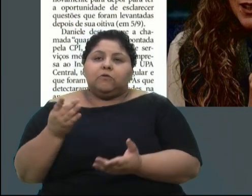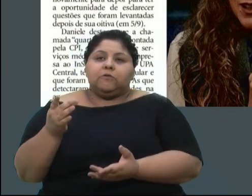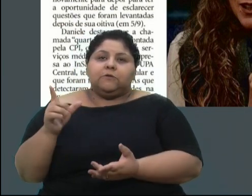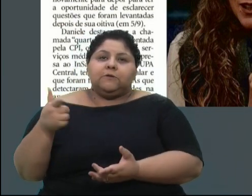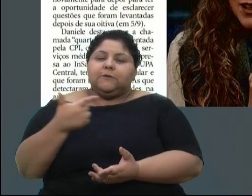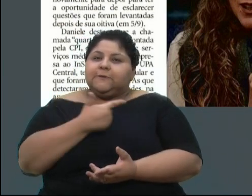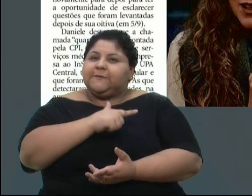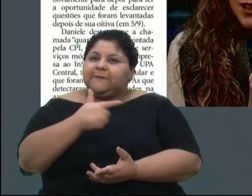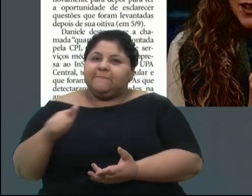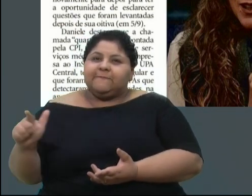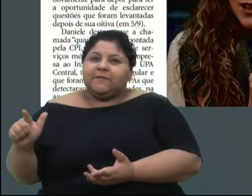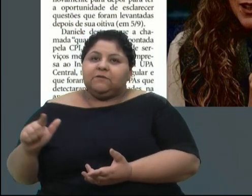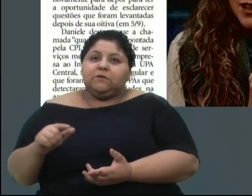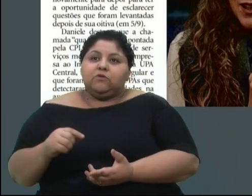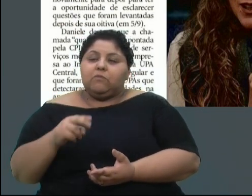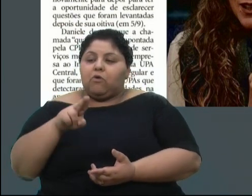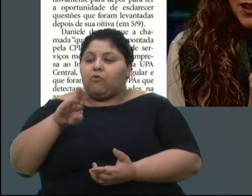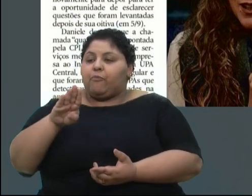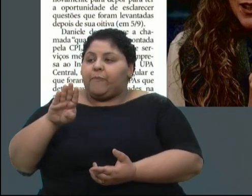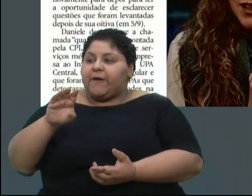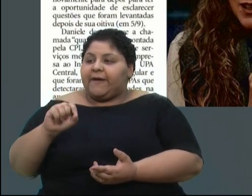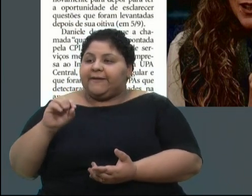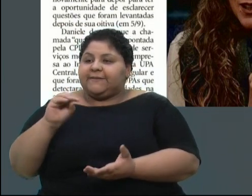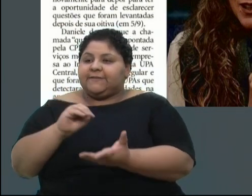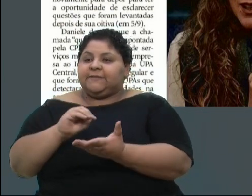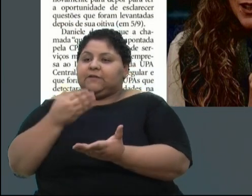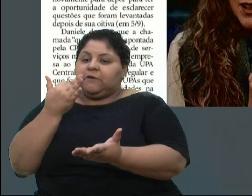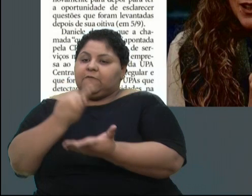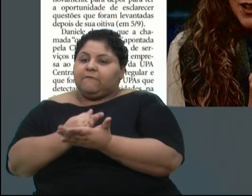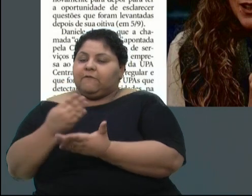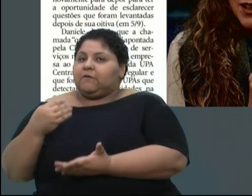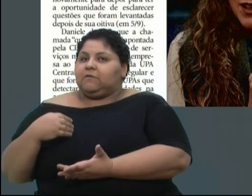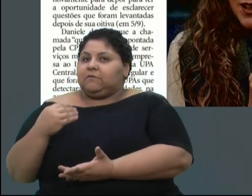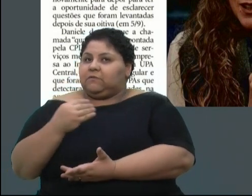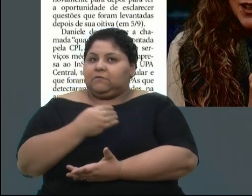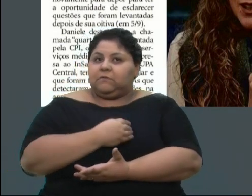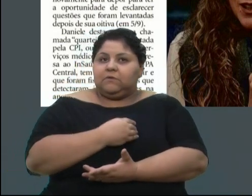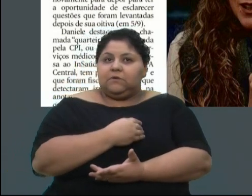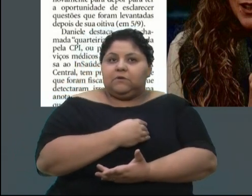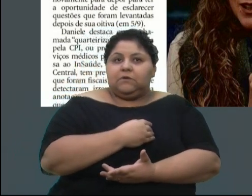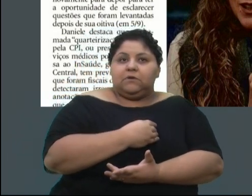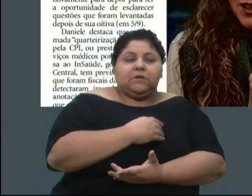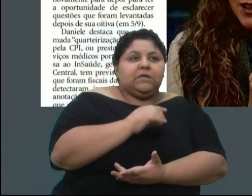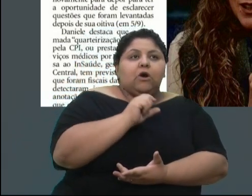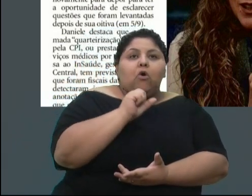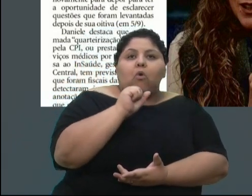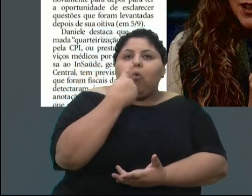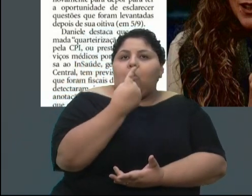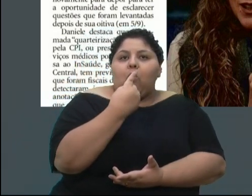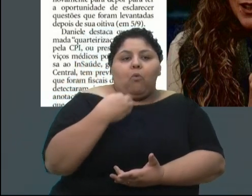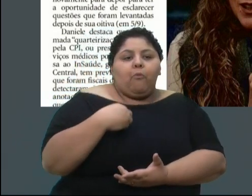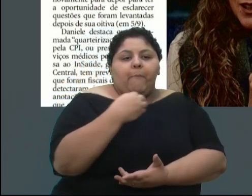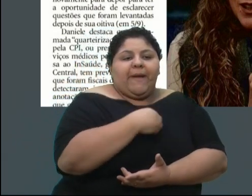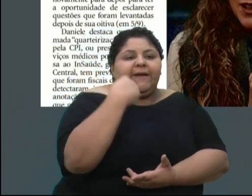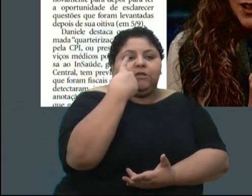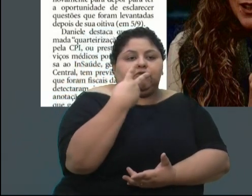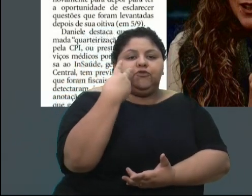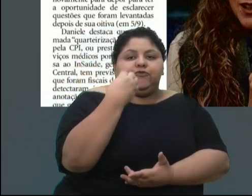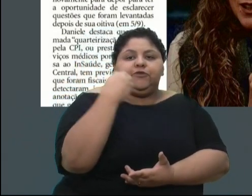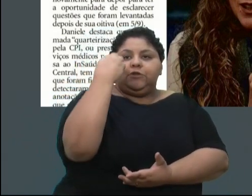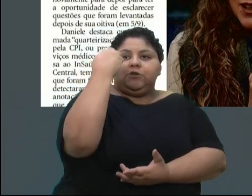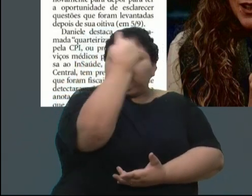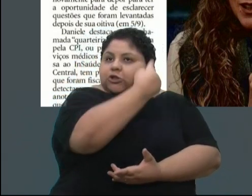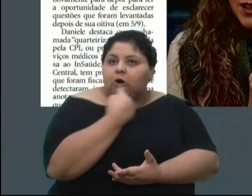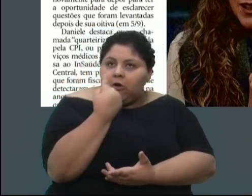unidade básica sem médicos. Pelo menos um médico de 20 horas, tem alguns médicos que estão faltando. Mas